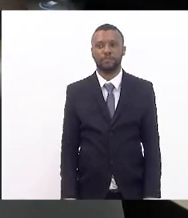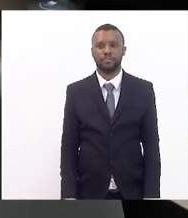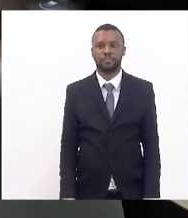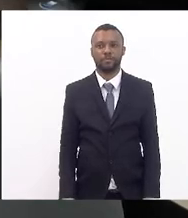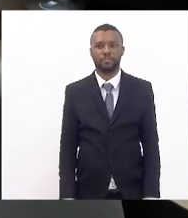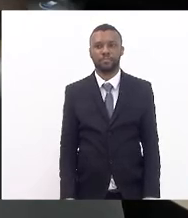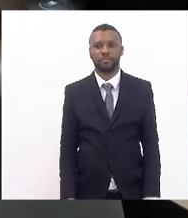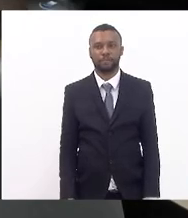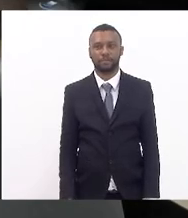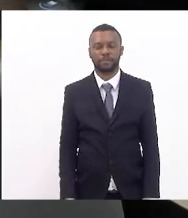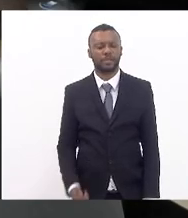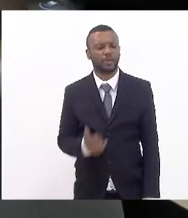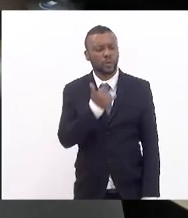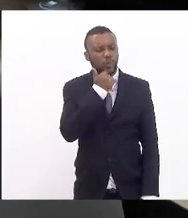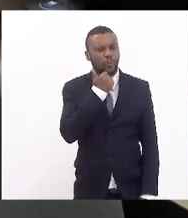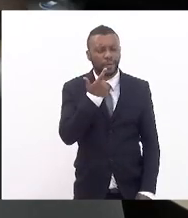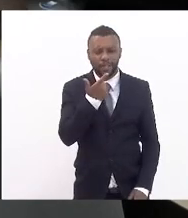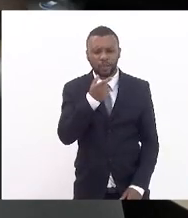Está aberto aqui.